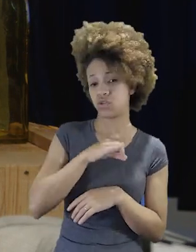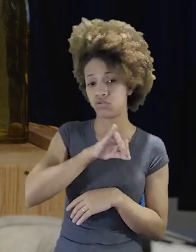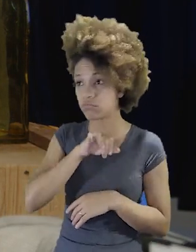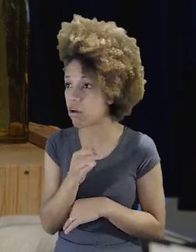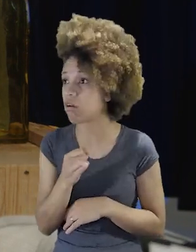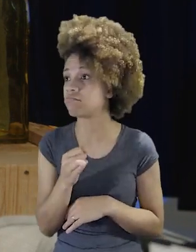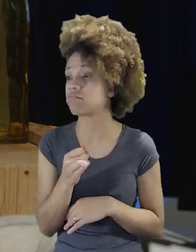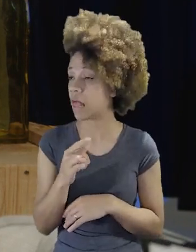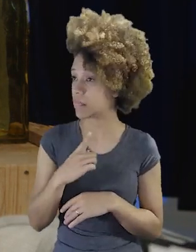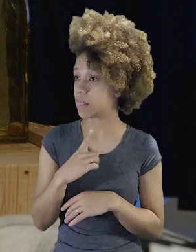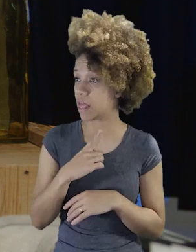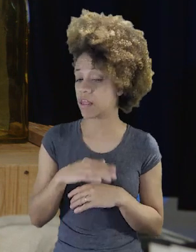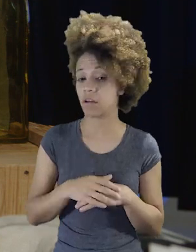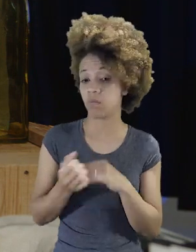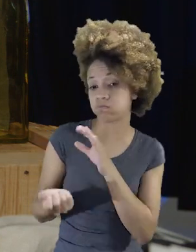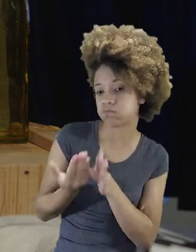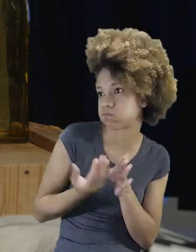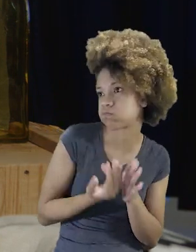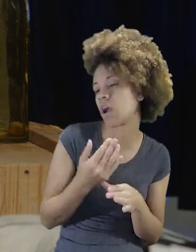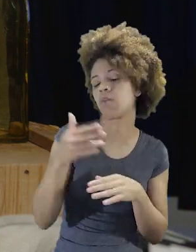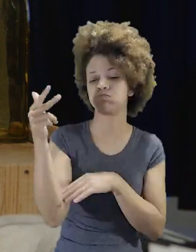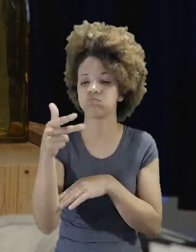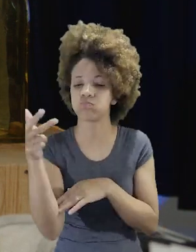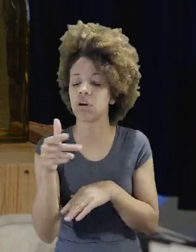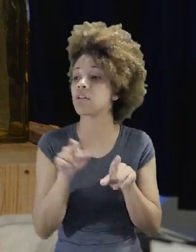jeito que o Jazzy tem tá ligado